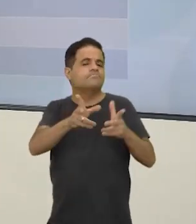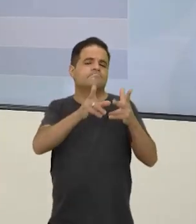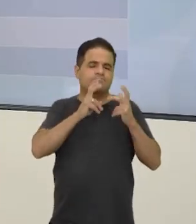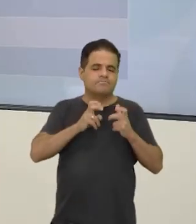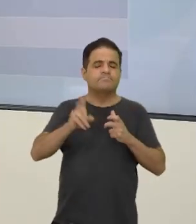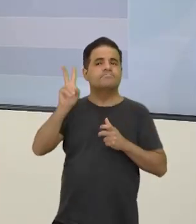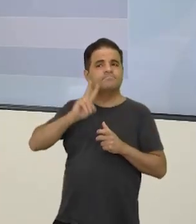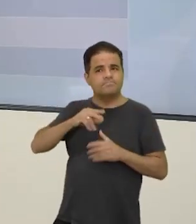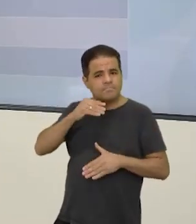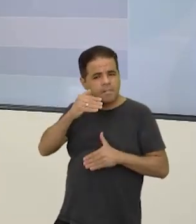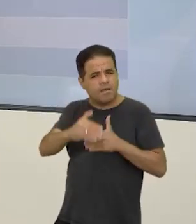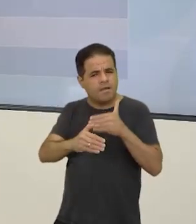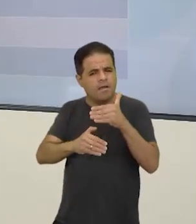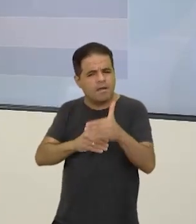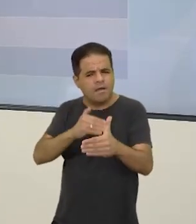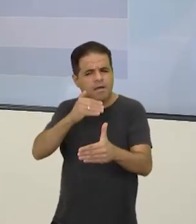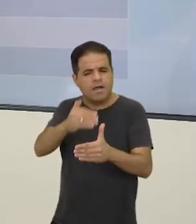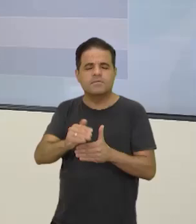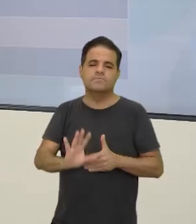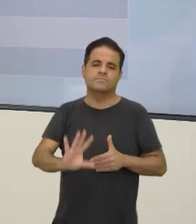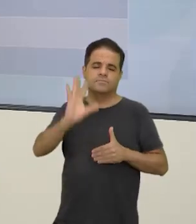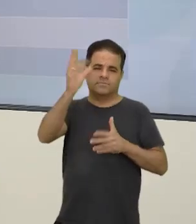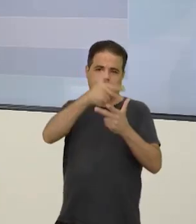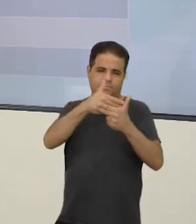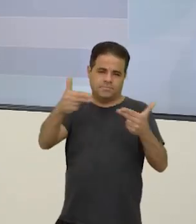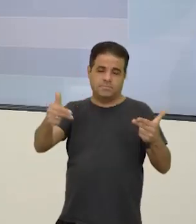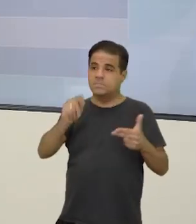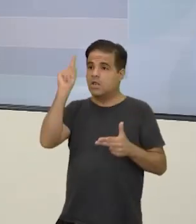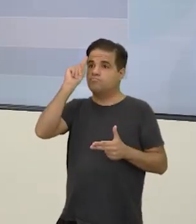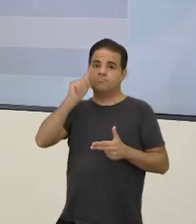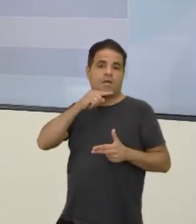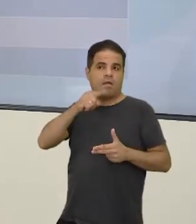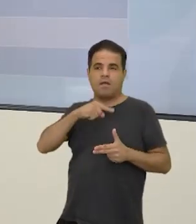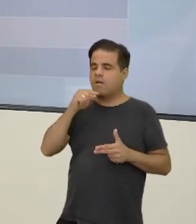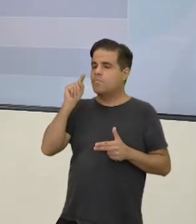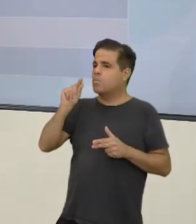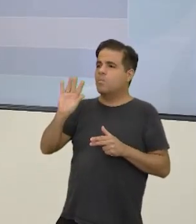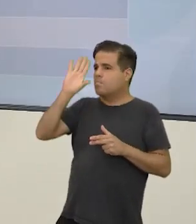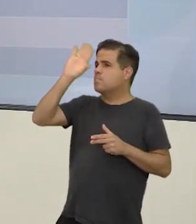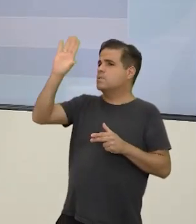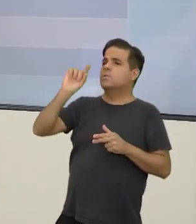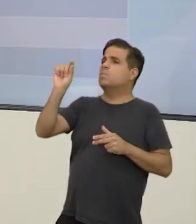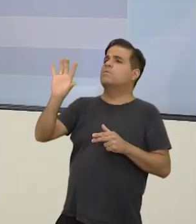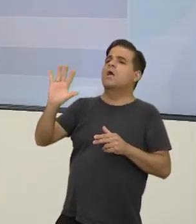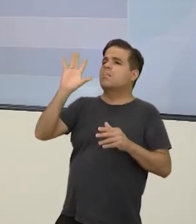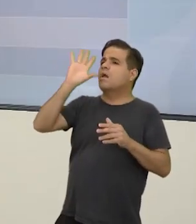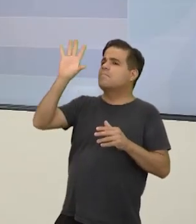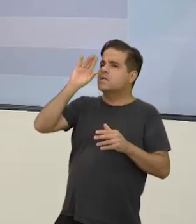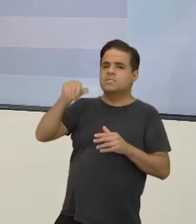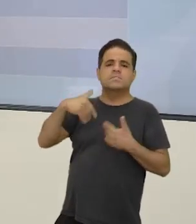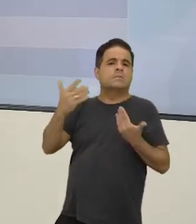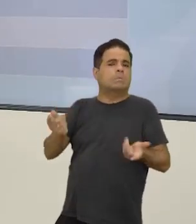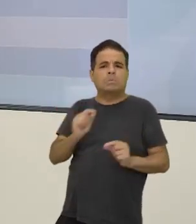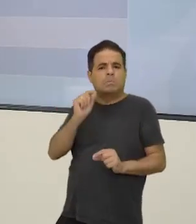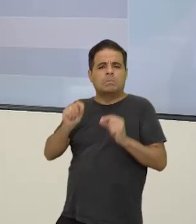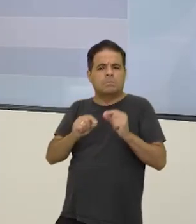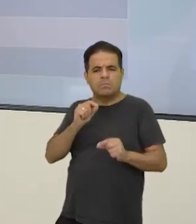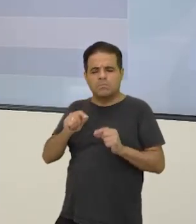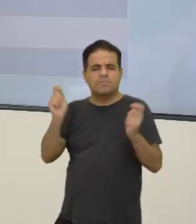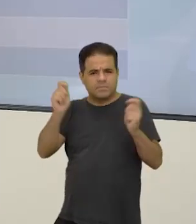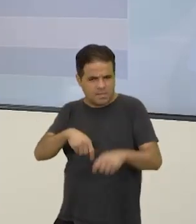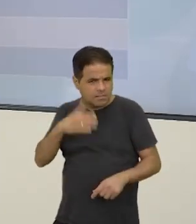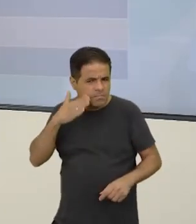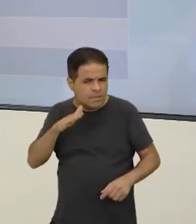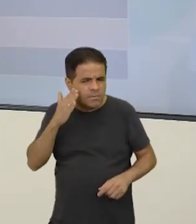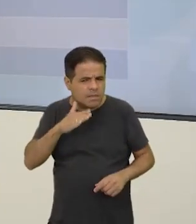a história à medida que os fatos vão acontecendo. E ele não consegue saber o que o principal está pensando, o que o Sherlock Holmes está pensando. Tá dando para